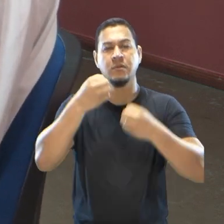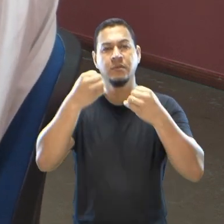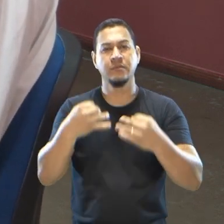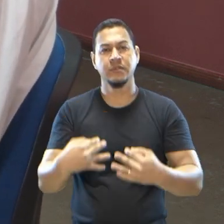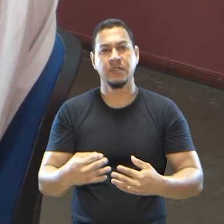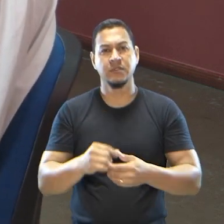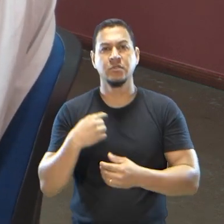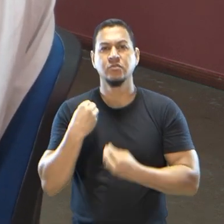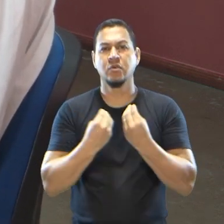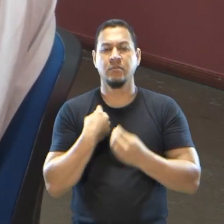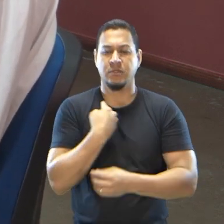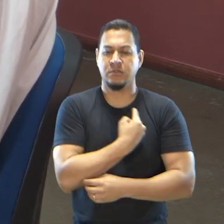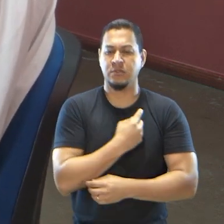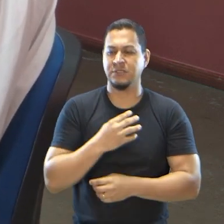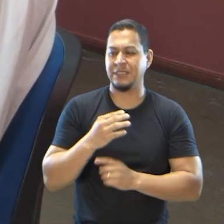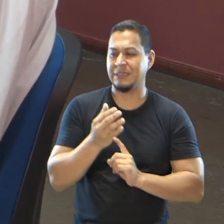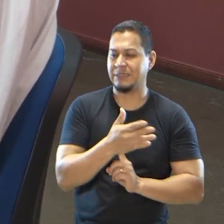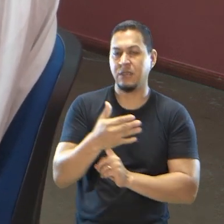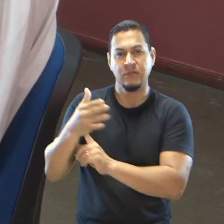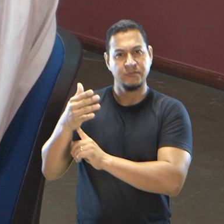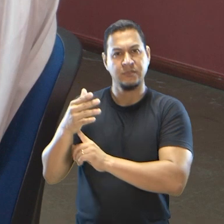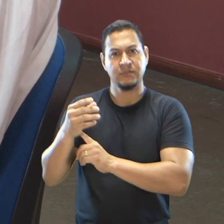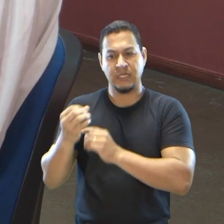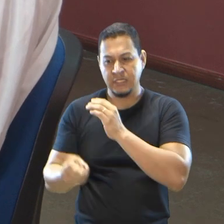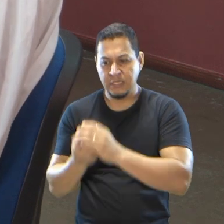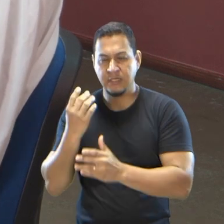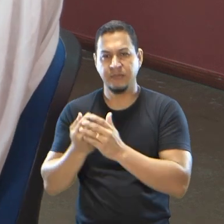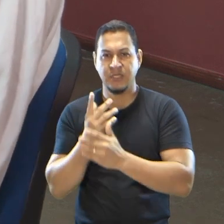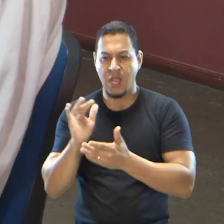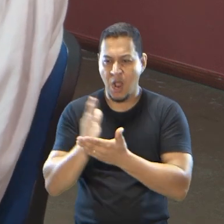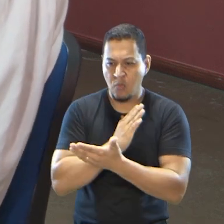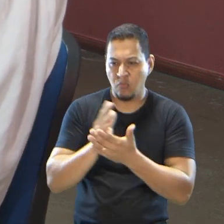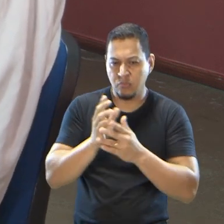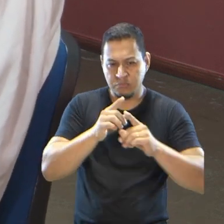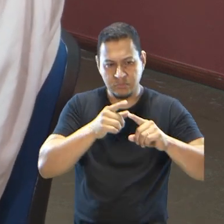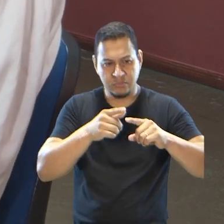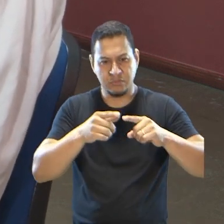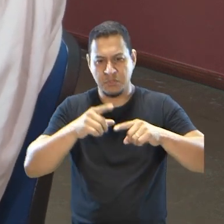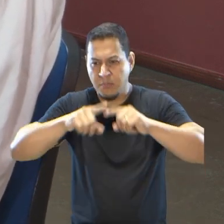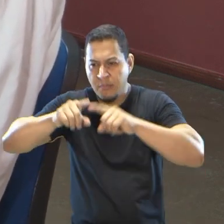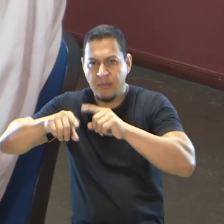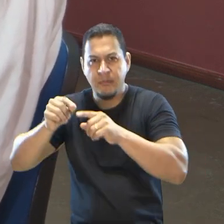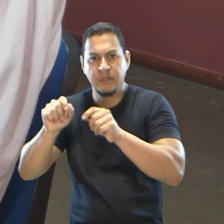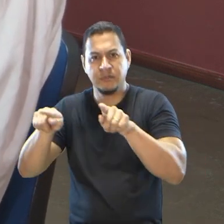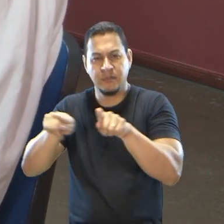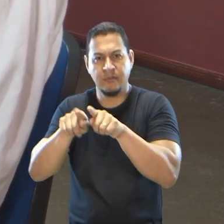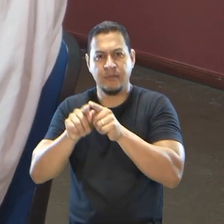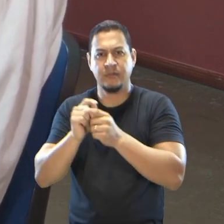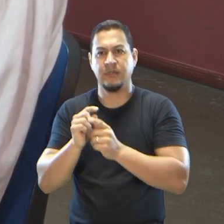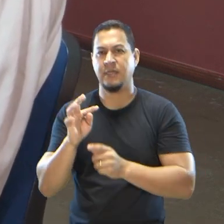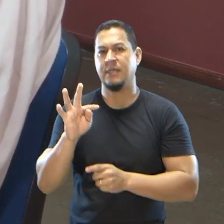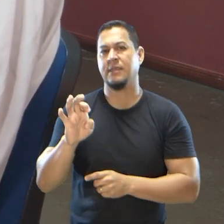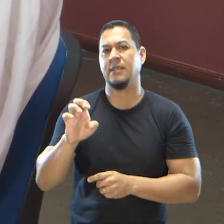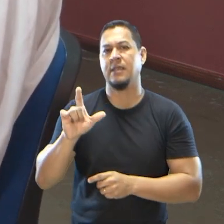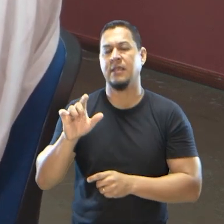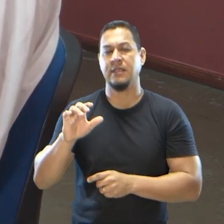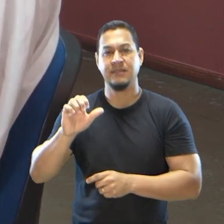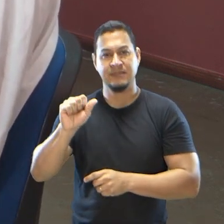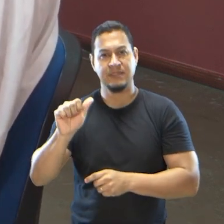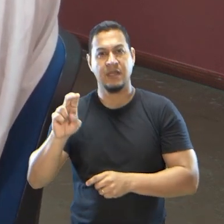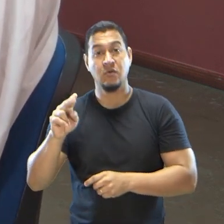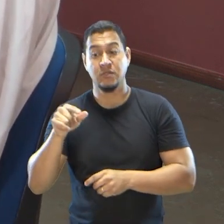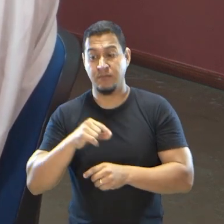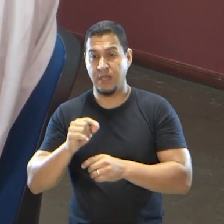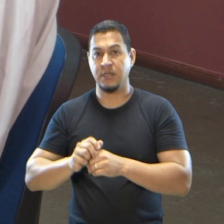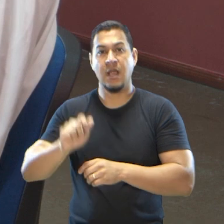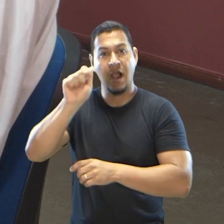nossa tecnologia que a gente está aí desenvolvendo, umas ferramentas do telesaúde, para a gente atualizar